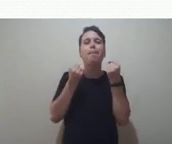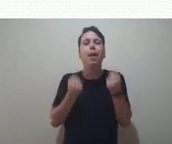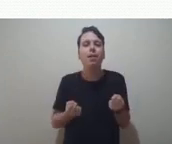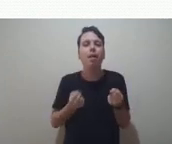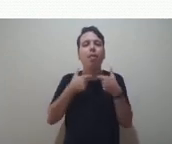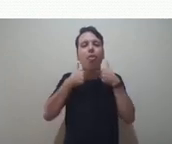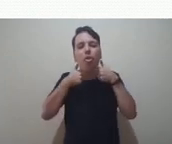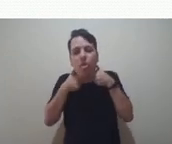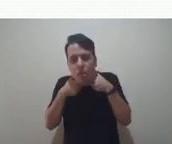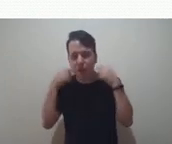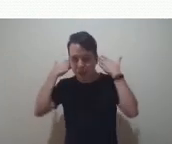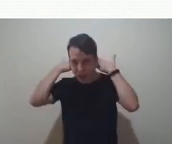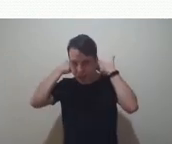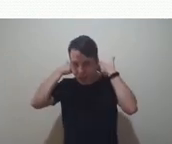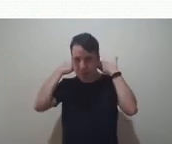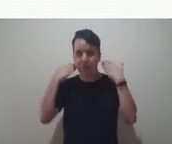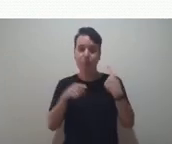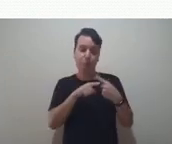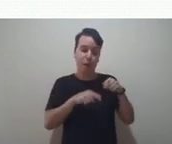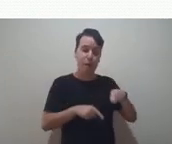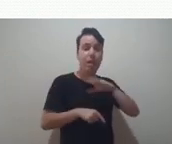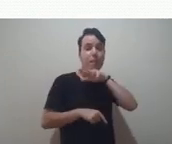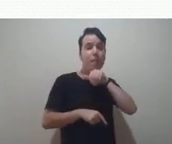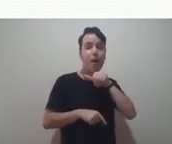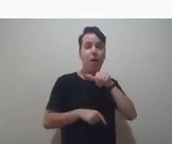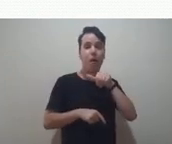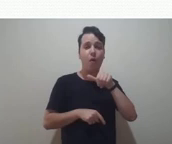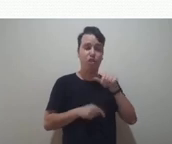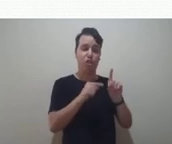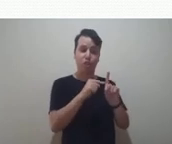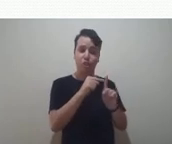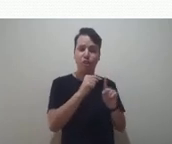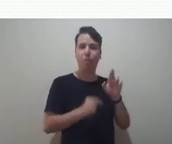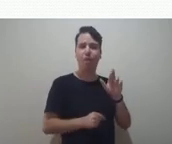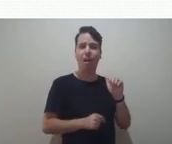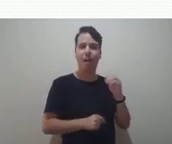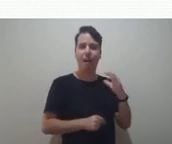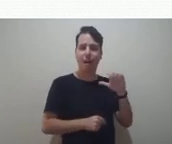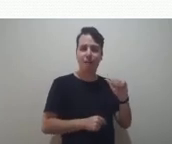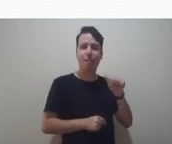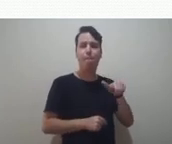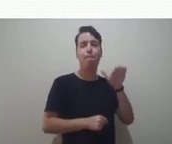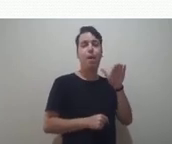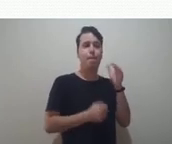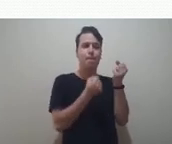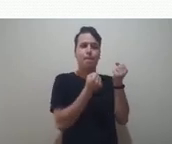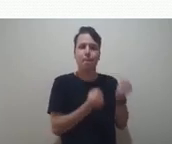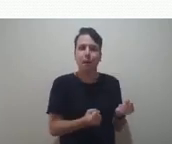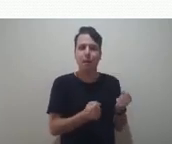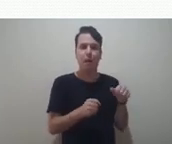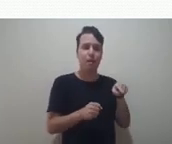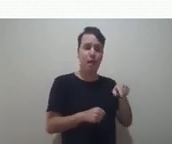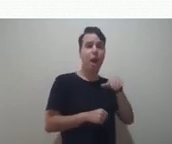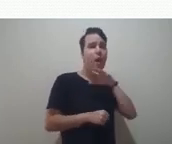de correntes pesadas usadas como coleiras, porque como são animais de raças mais fortes, essas pessoas